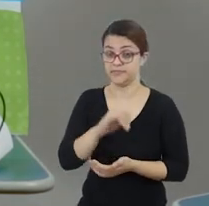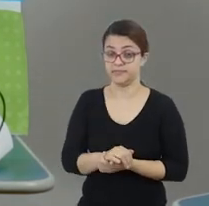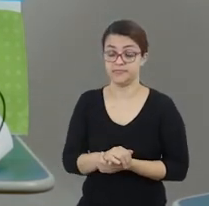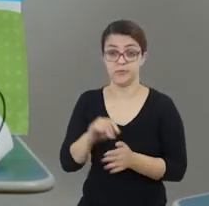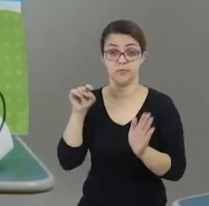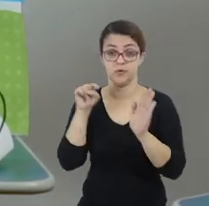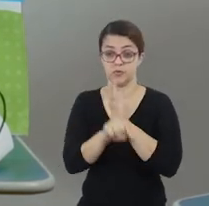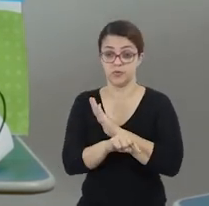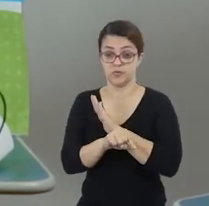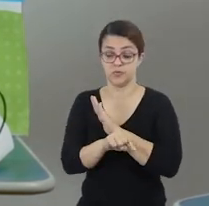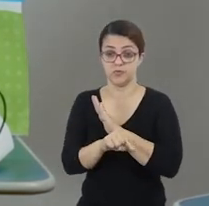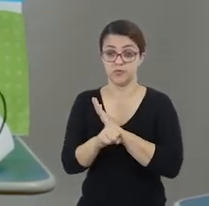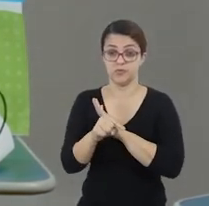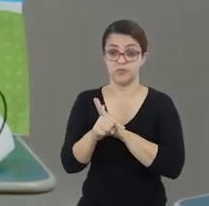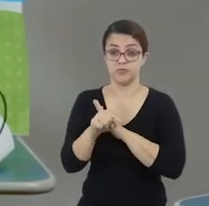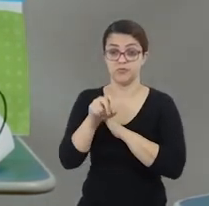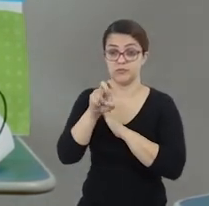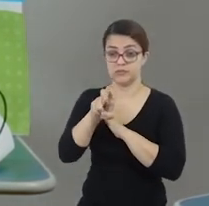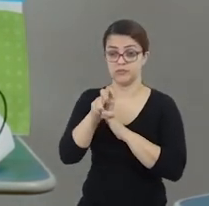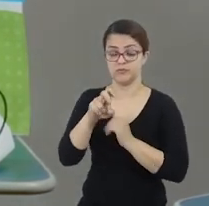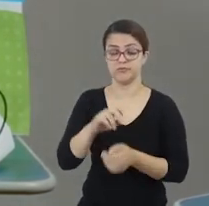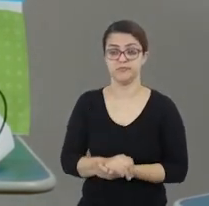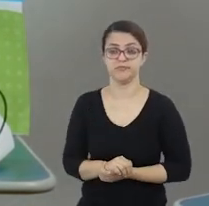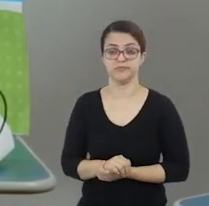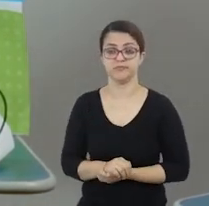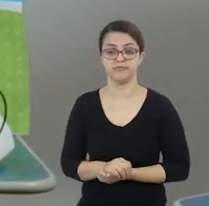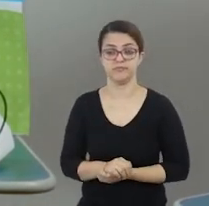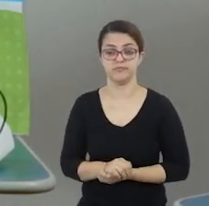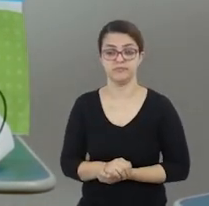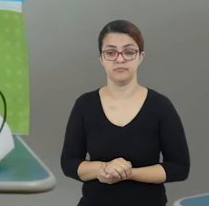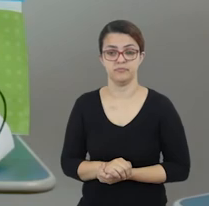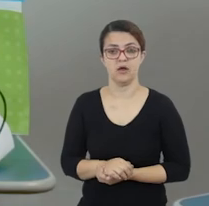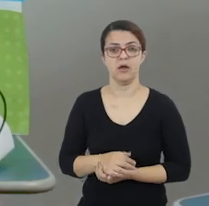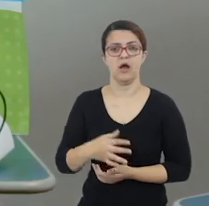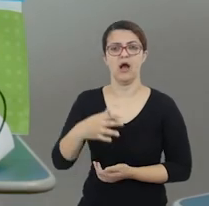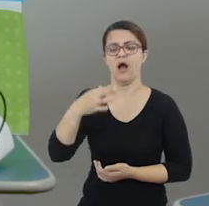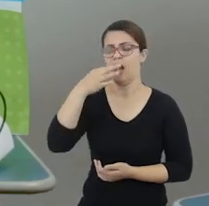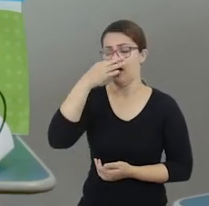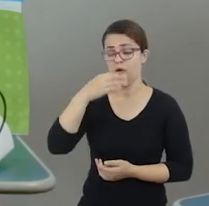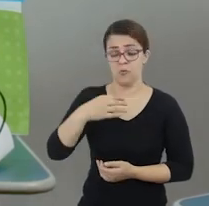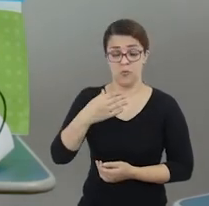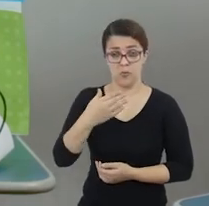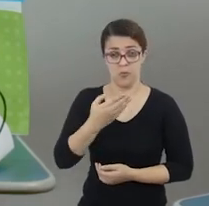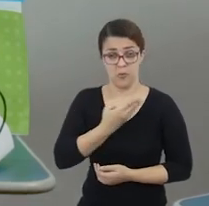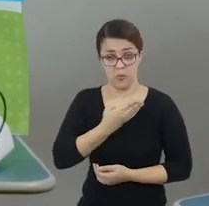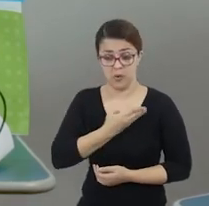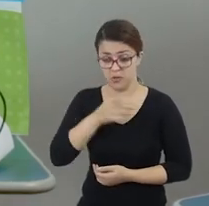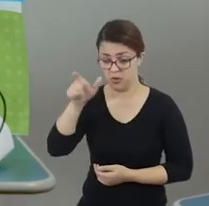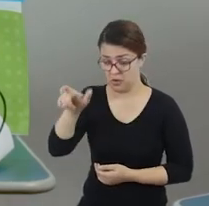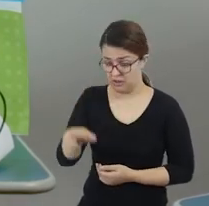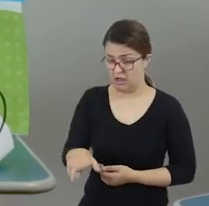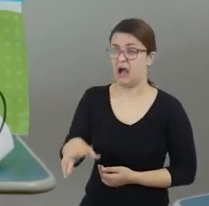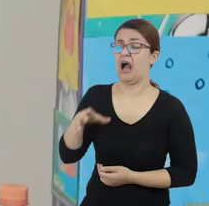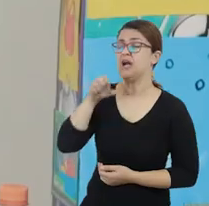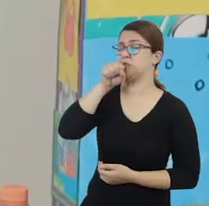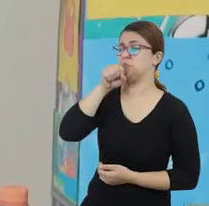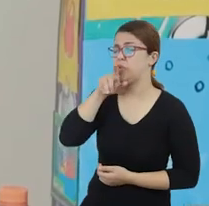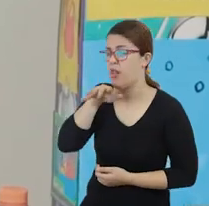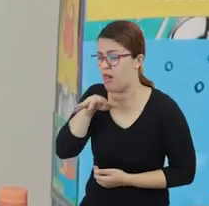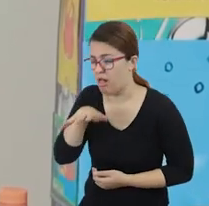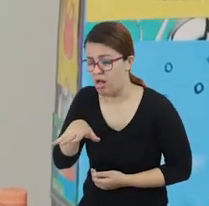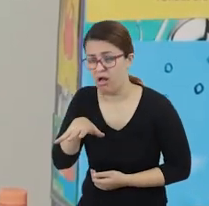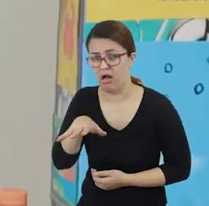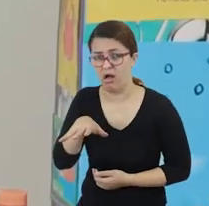exemplo de uma pergunta. A pergunta número 5, olha só. Espirrar em cima do amigo pode causar